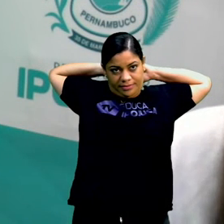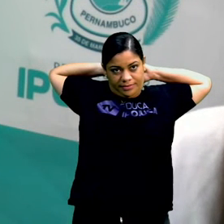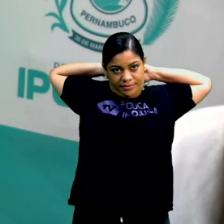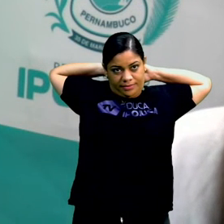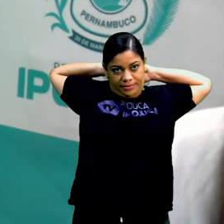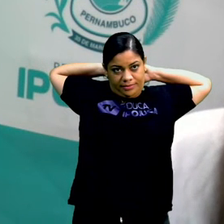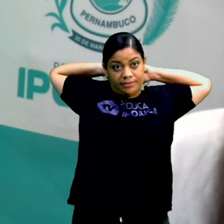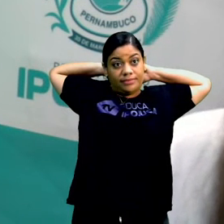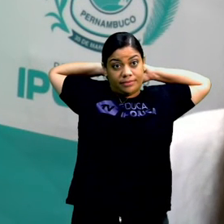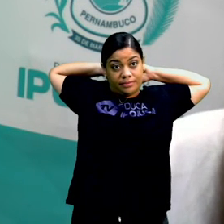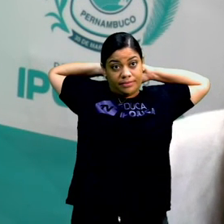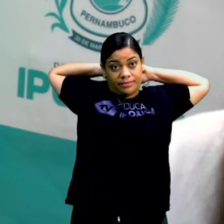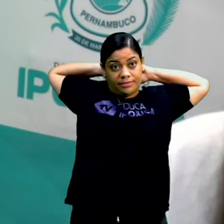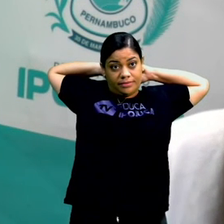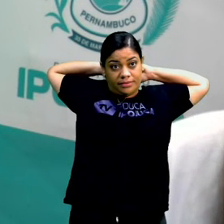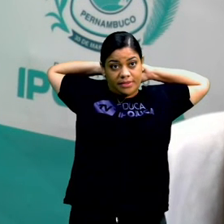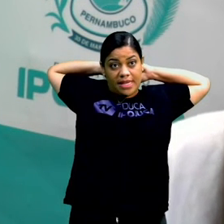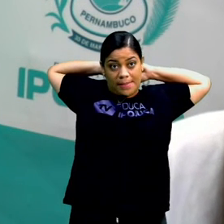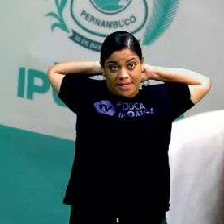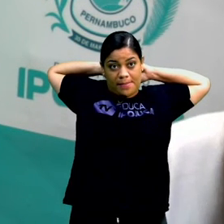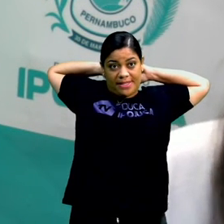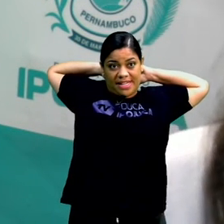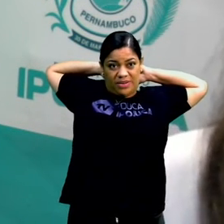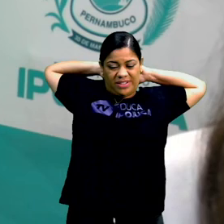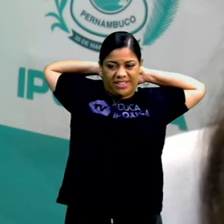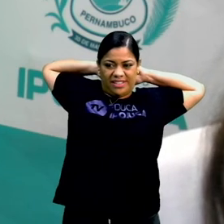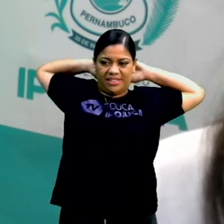Matemática é longa. Vai continuar?